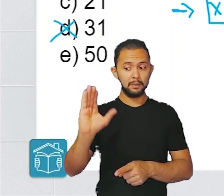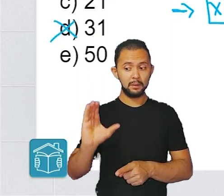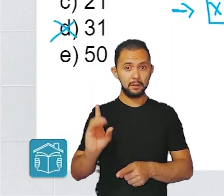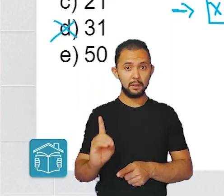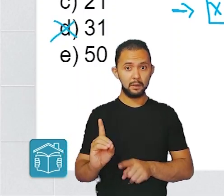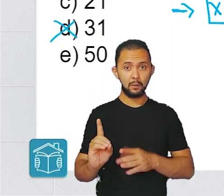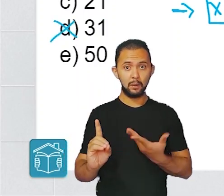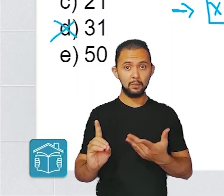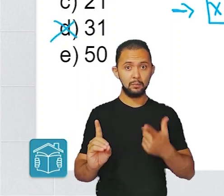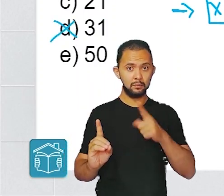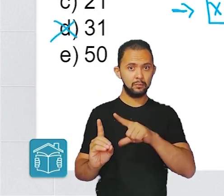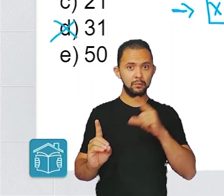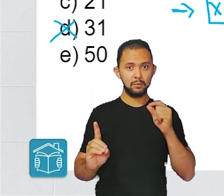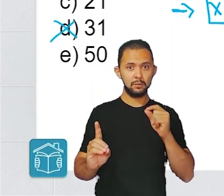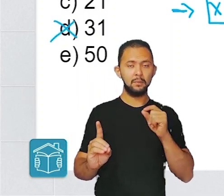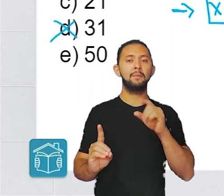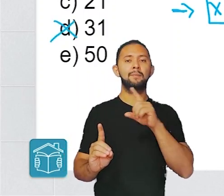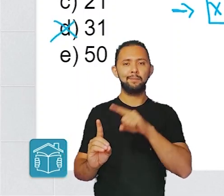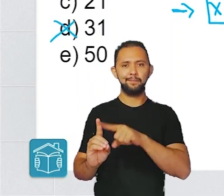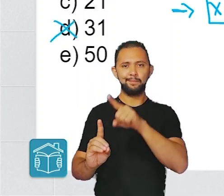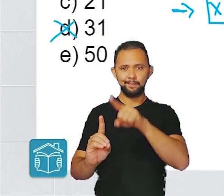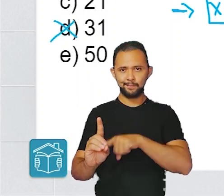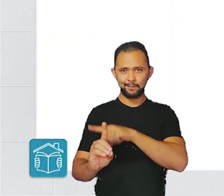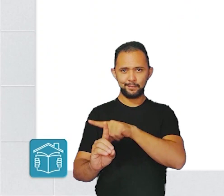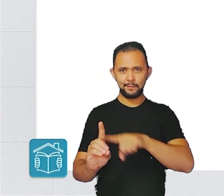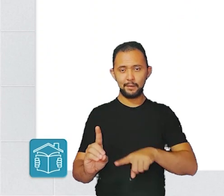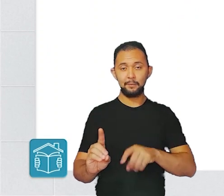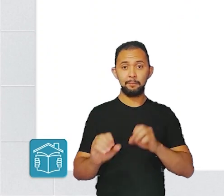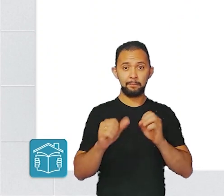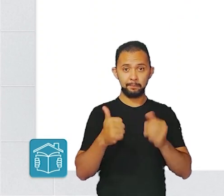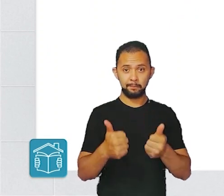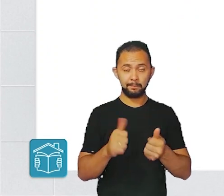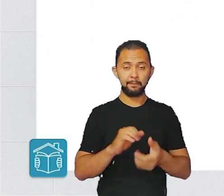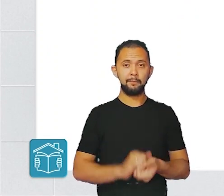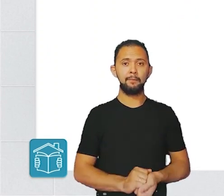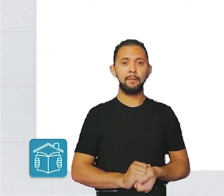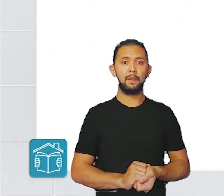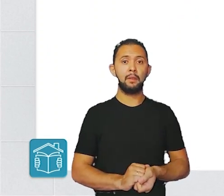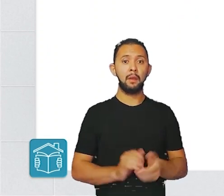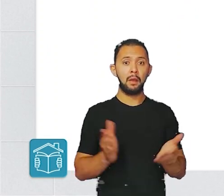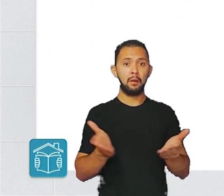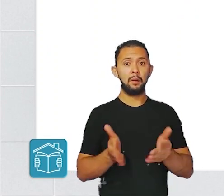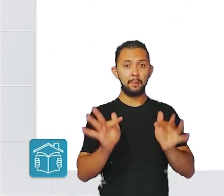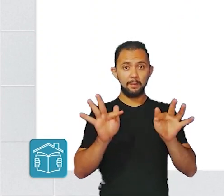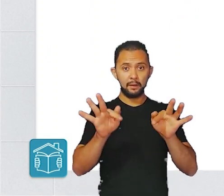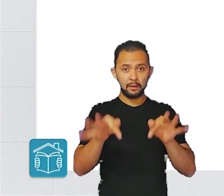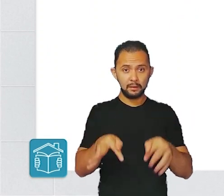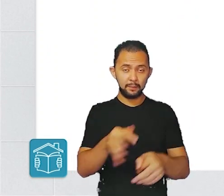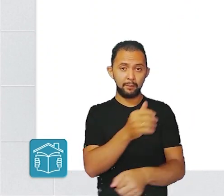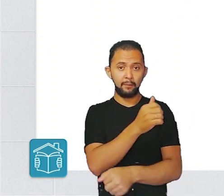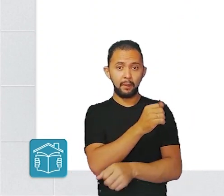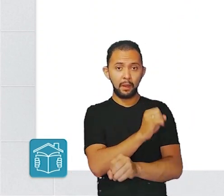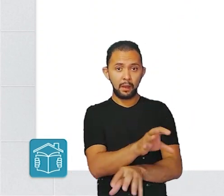D. Beleza? Show de bola? Agora, para encerrar a aula, nós vamos